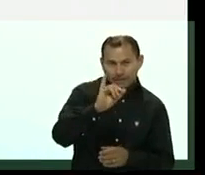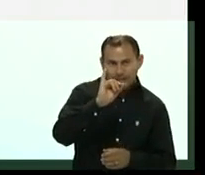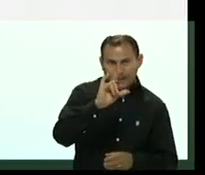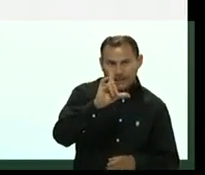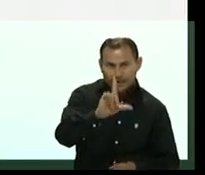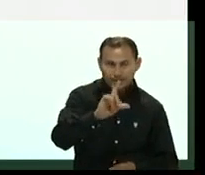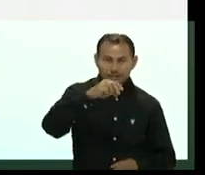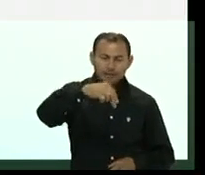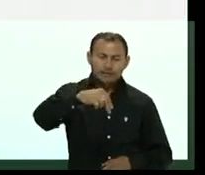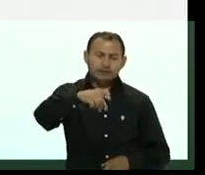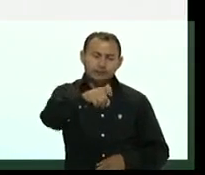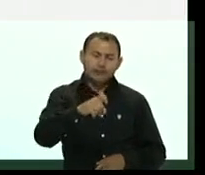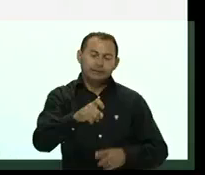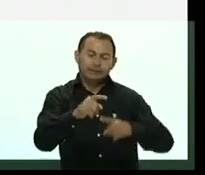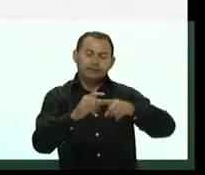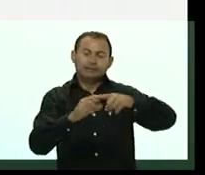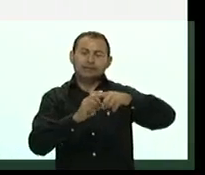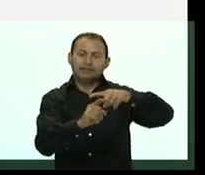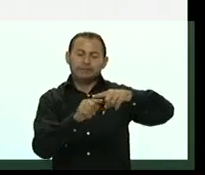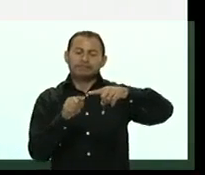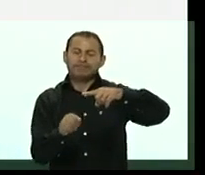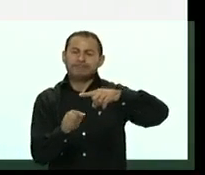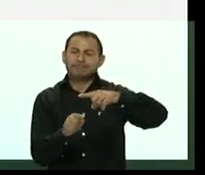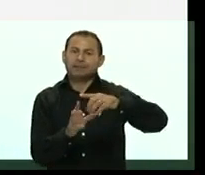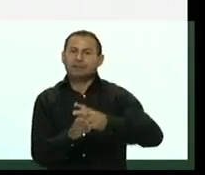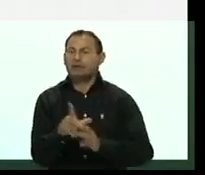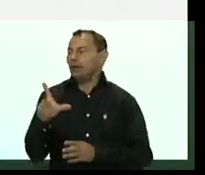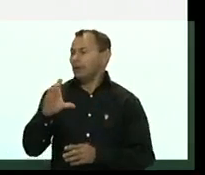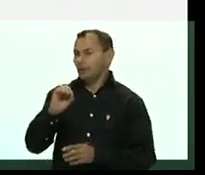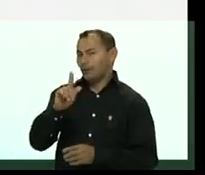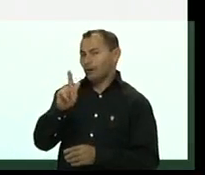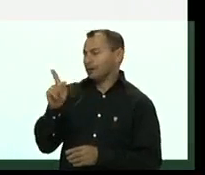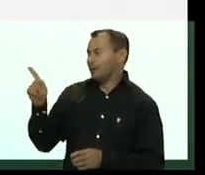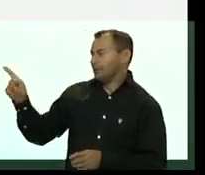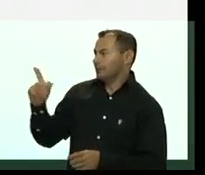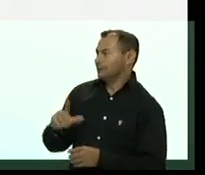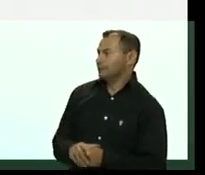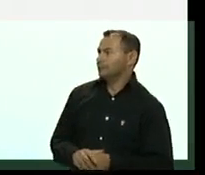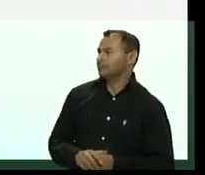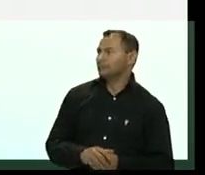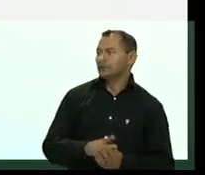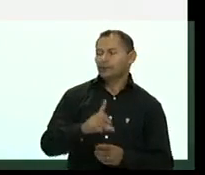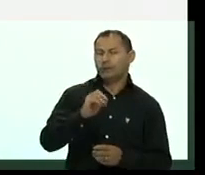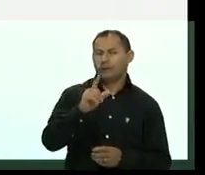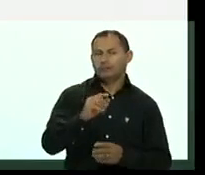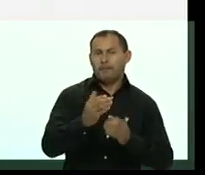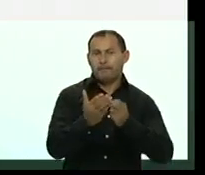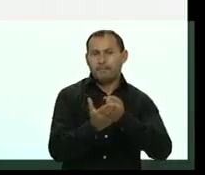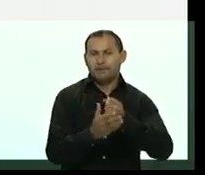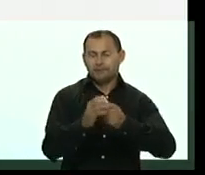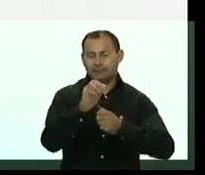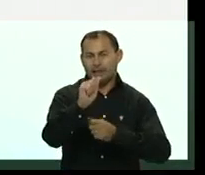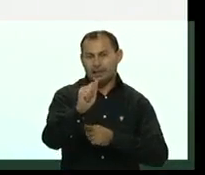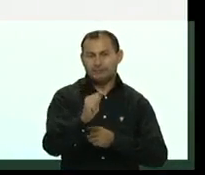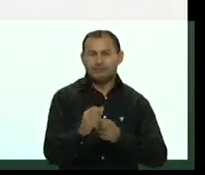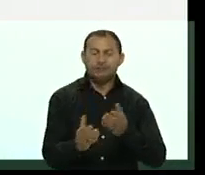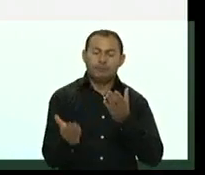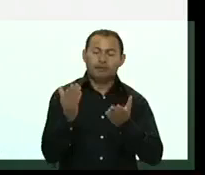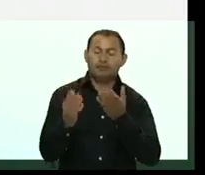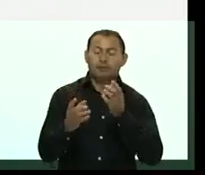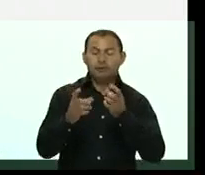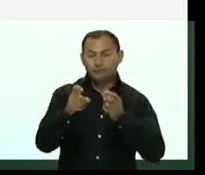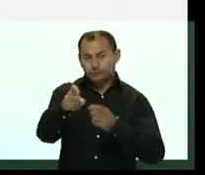log, a derivada deste log, né, que tem o logaritmando x na base a em relação a